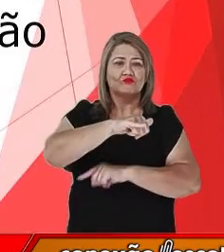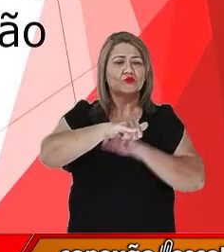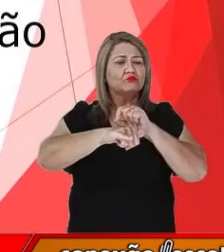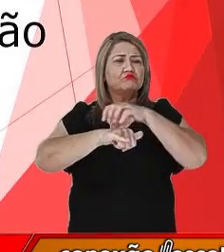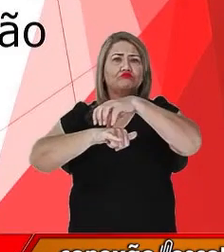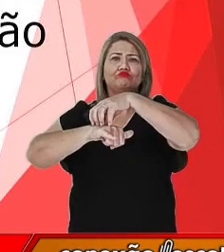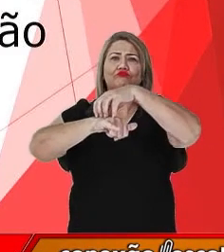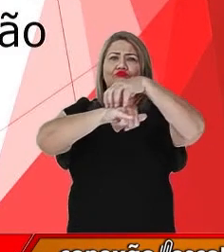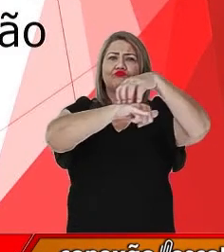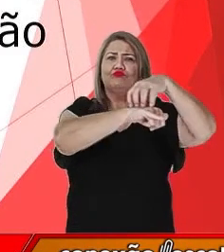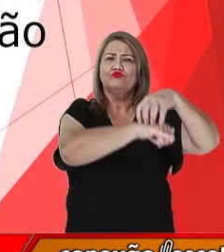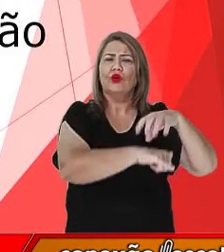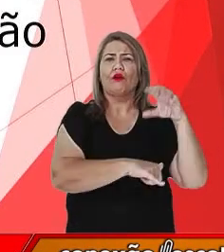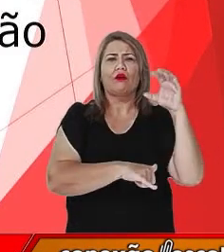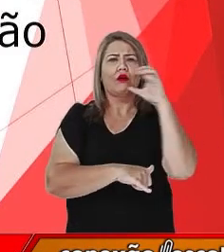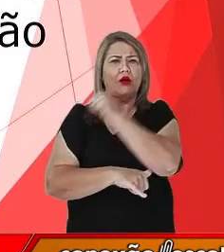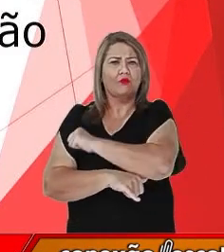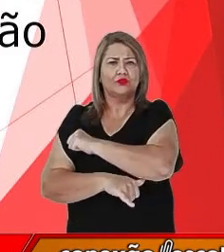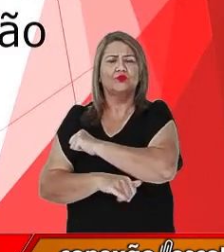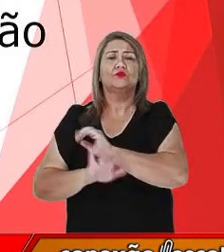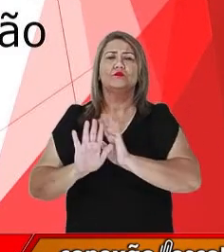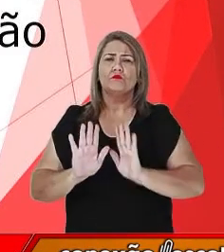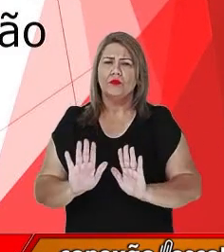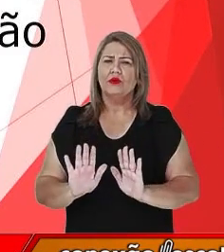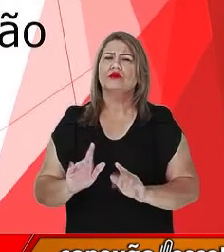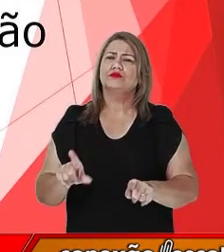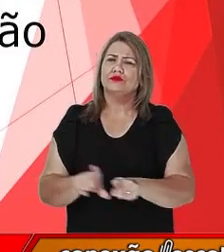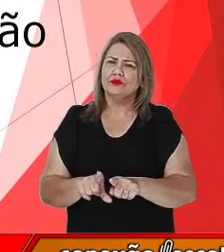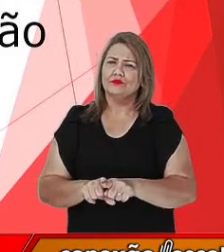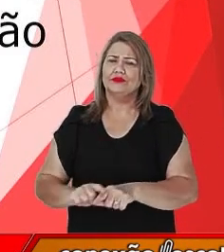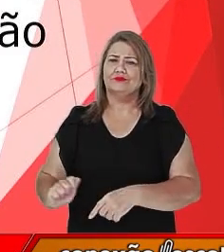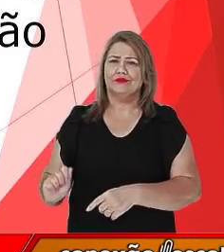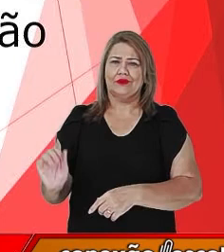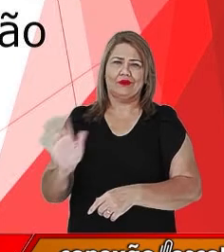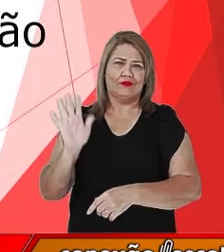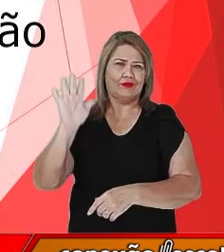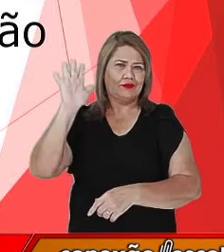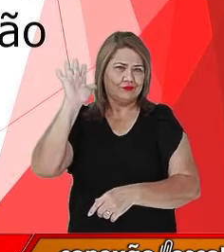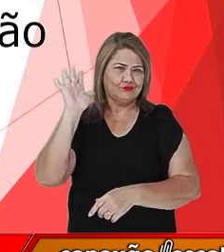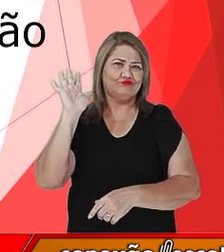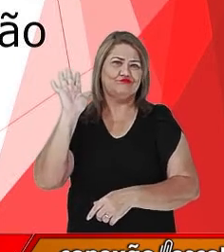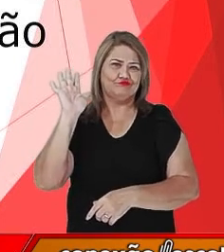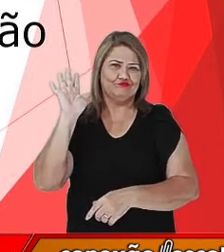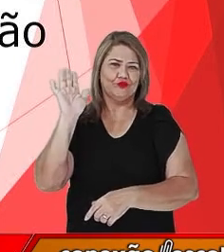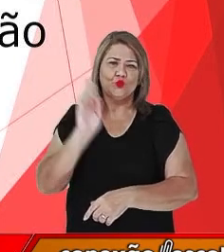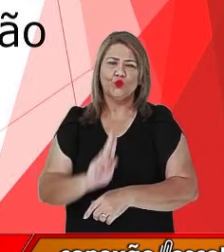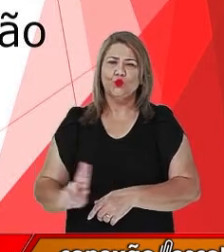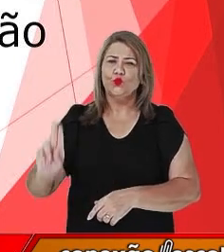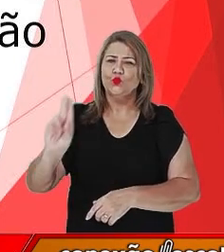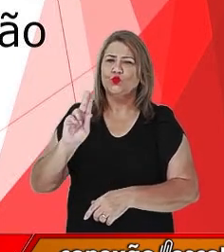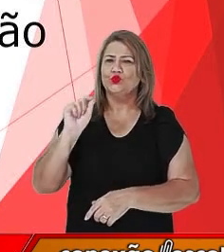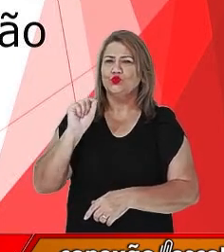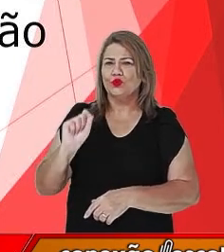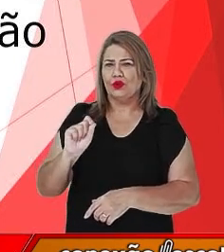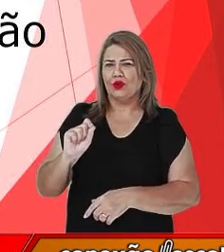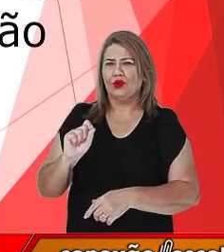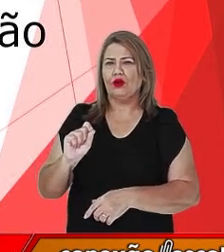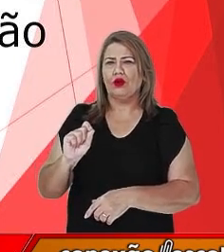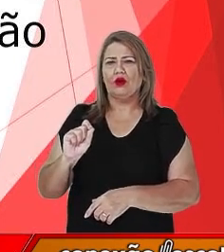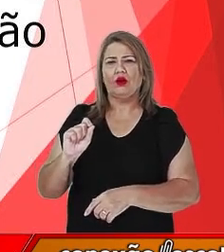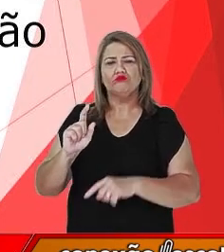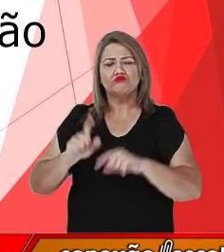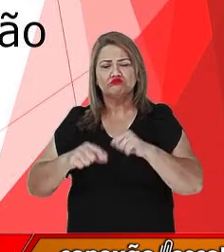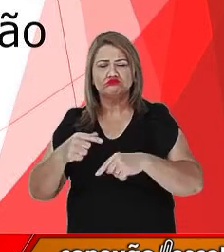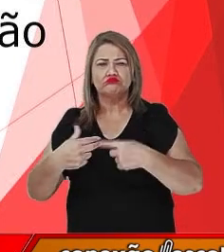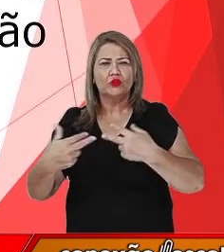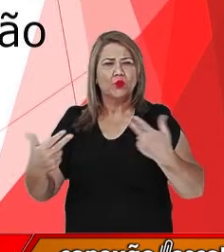o modal mais rápido, no entanto, ele é também o modal mais caro. Ele é utilizado para cargas